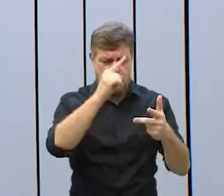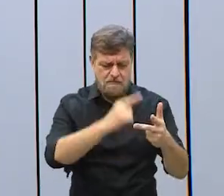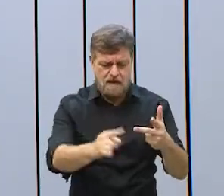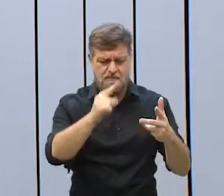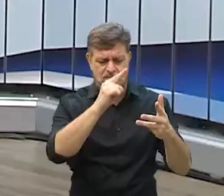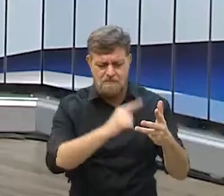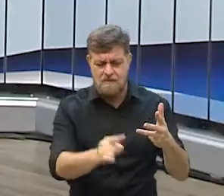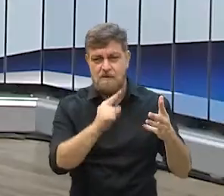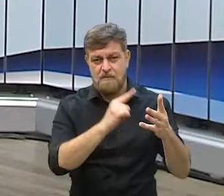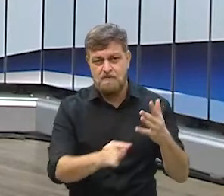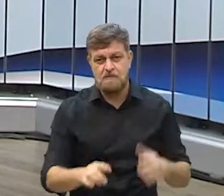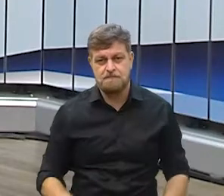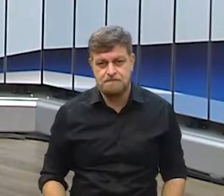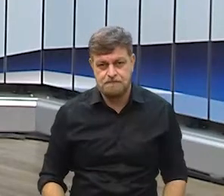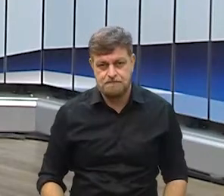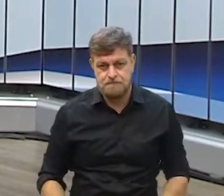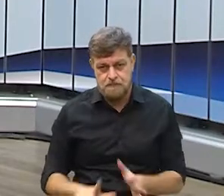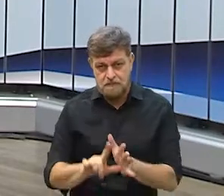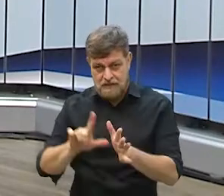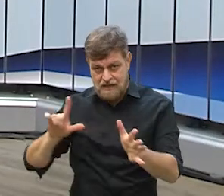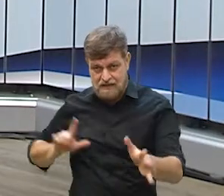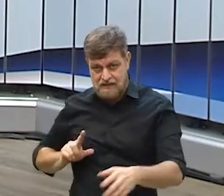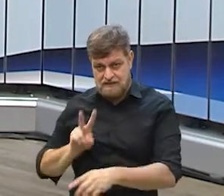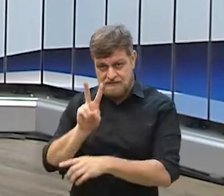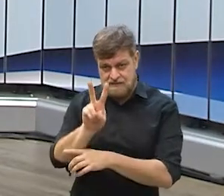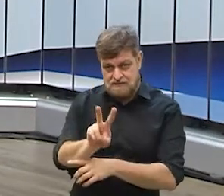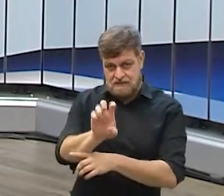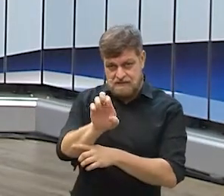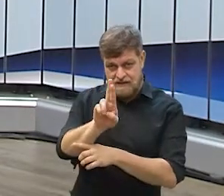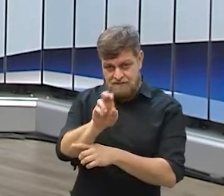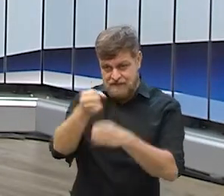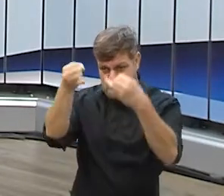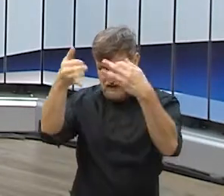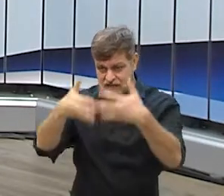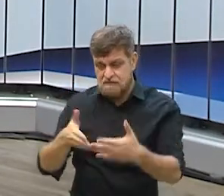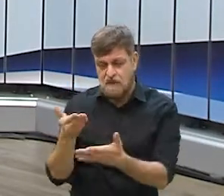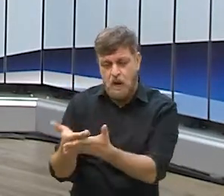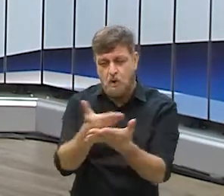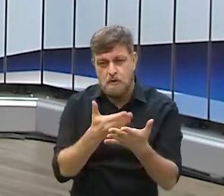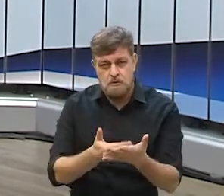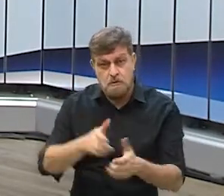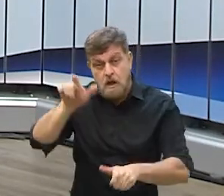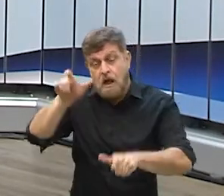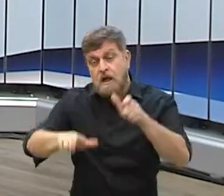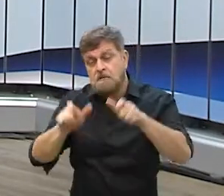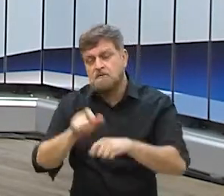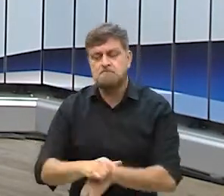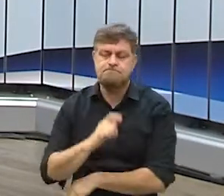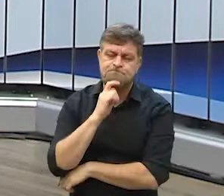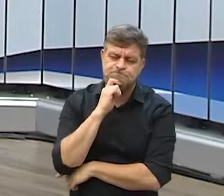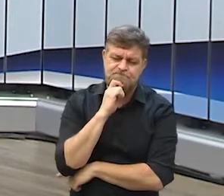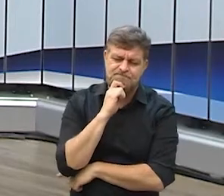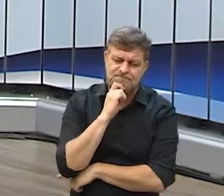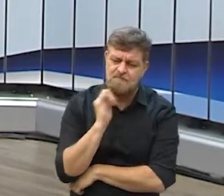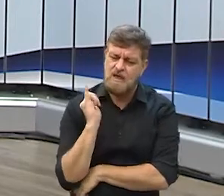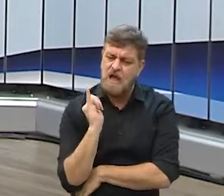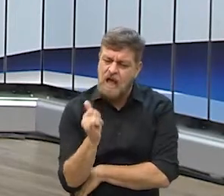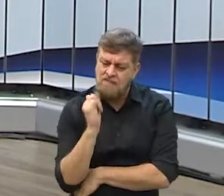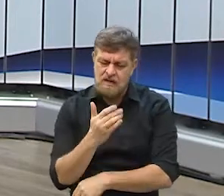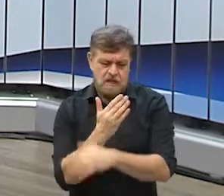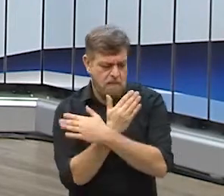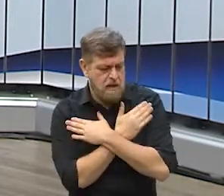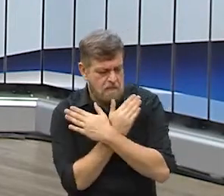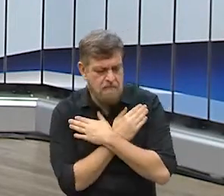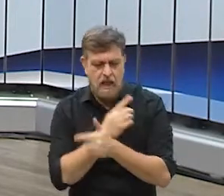puxa o outro. Tá? Antes de eu passar para a Vera sobre o estudo dela, para quem está nos acompanhando e pode estar falando, mas vocês estão falando de